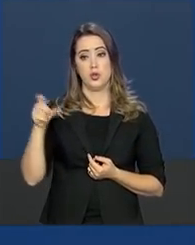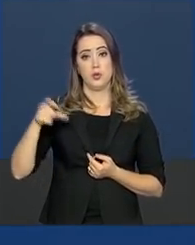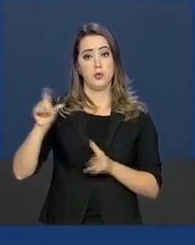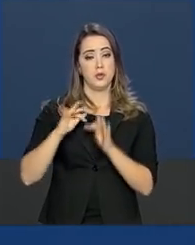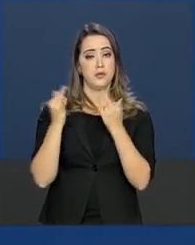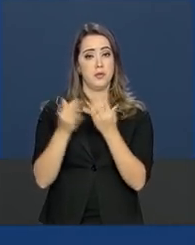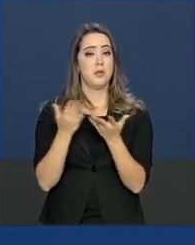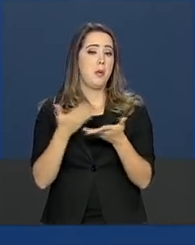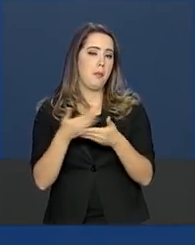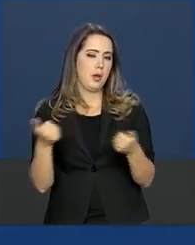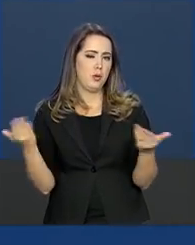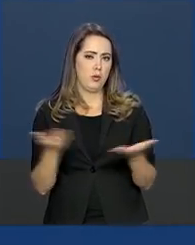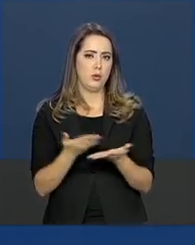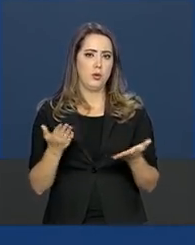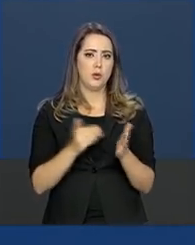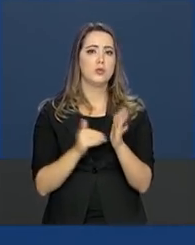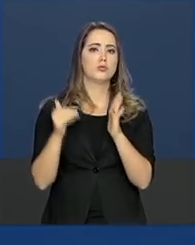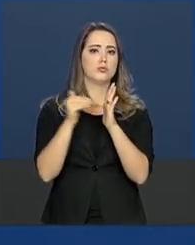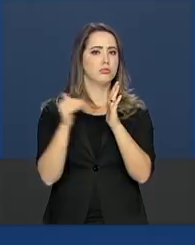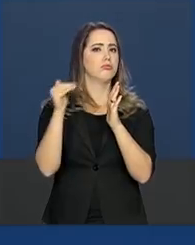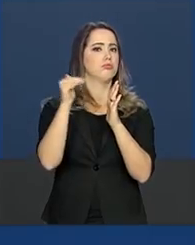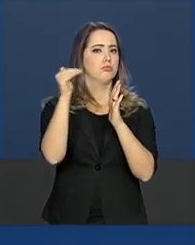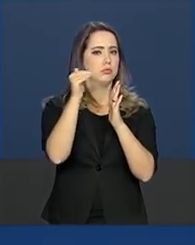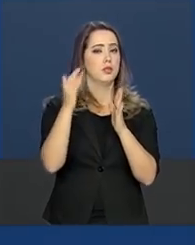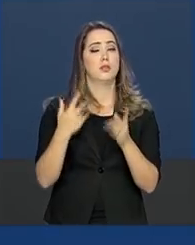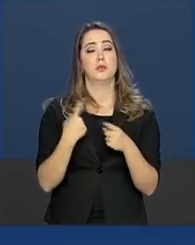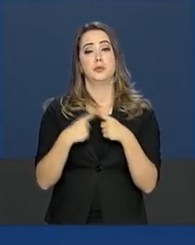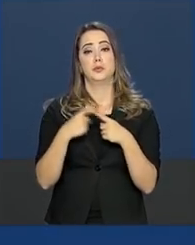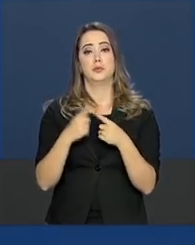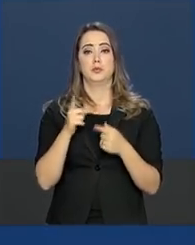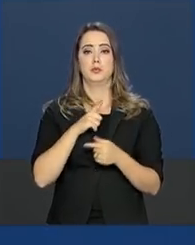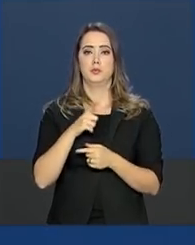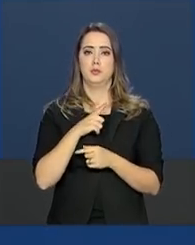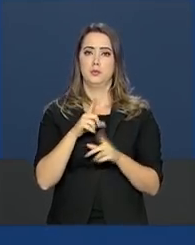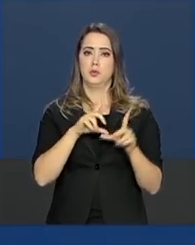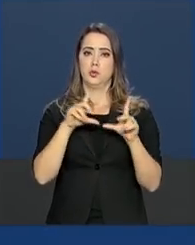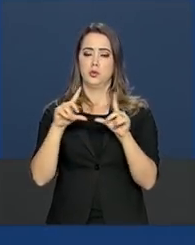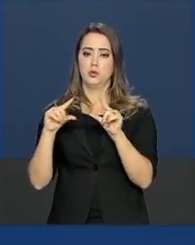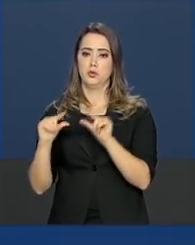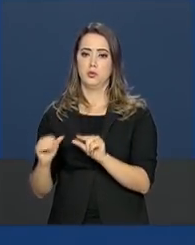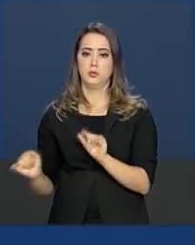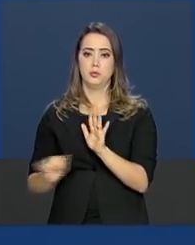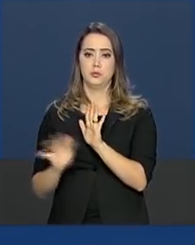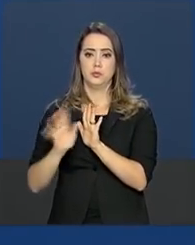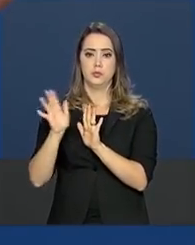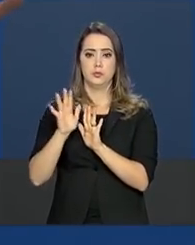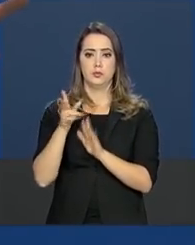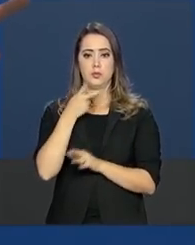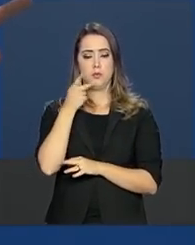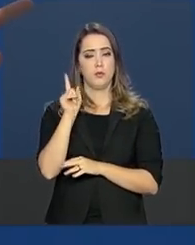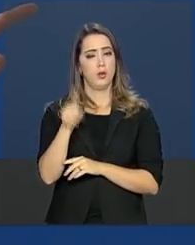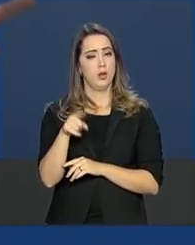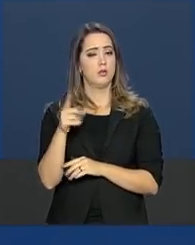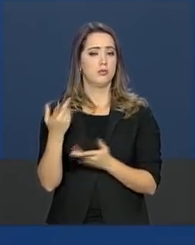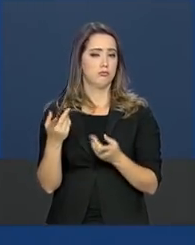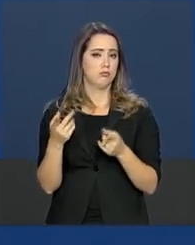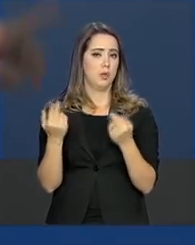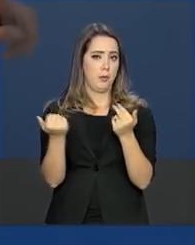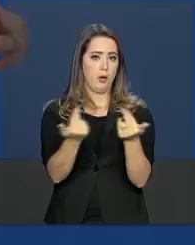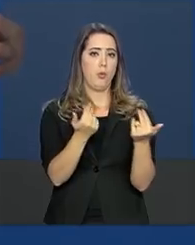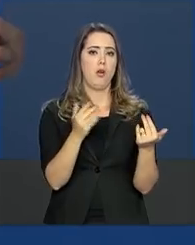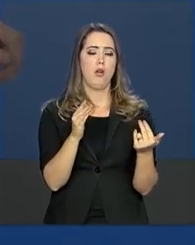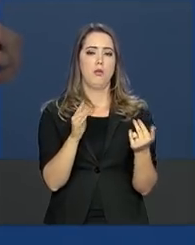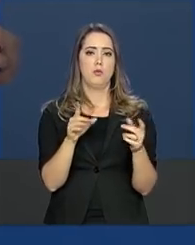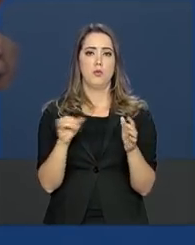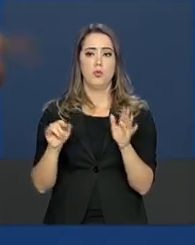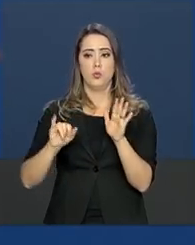do Bolsa Família e dos aumentos dados, precisamente em função da queda da inflação. Como de igual maneira, evidentemente, a